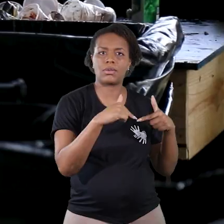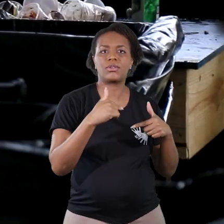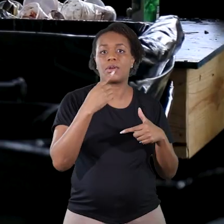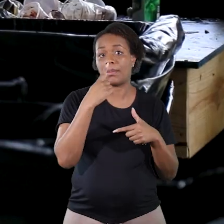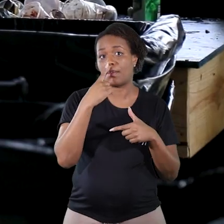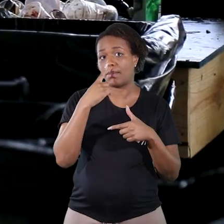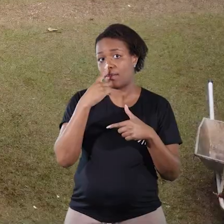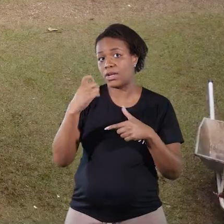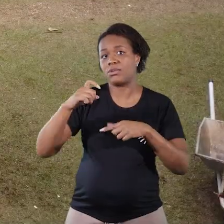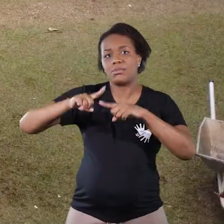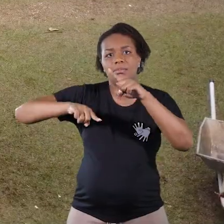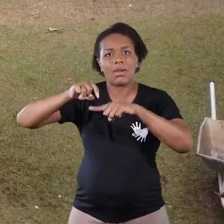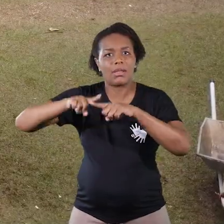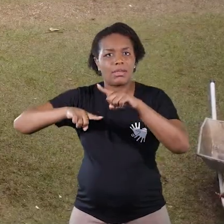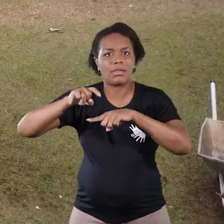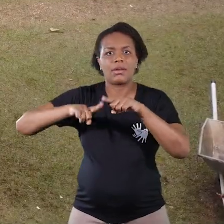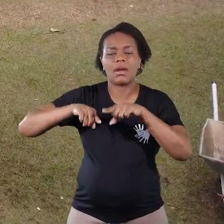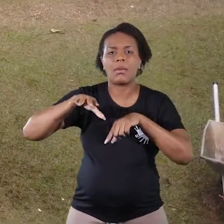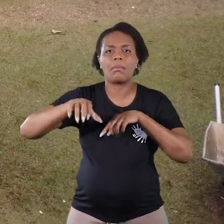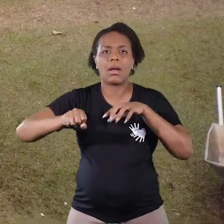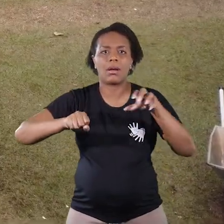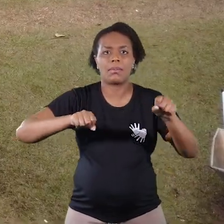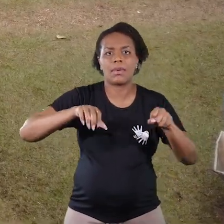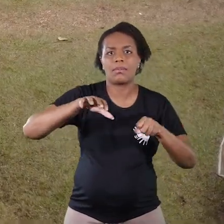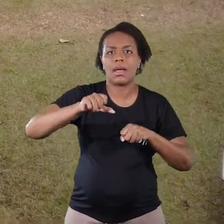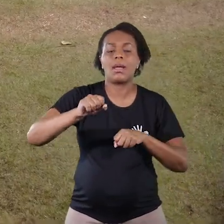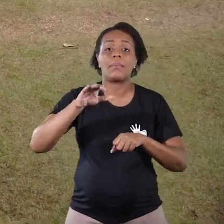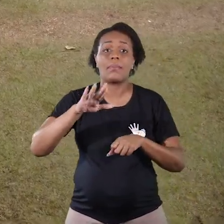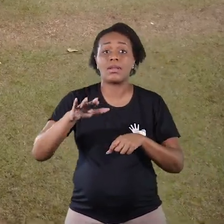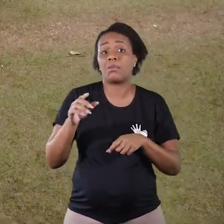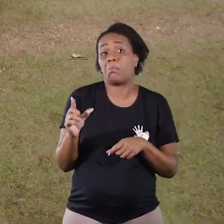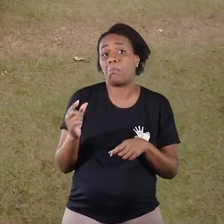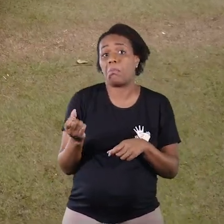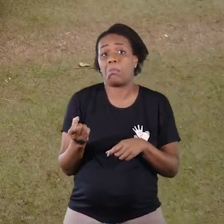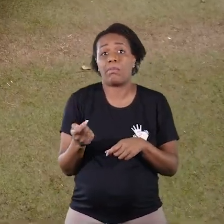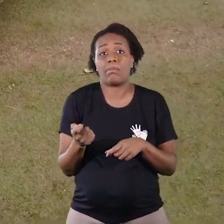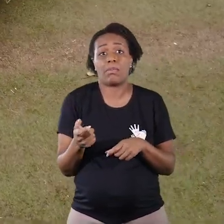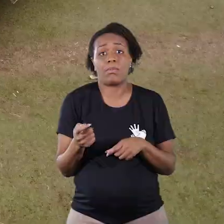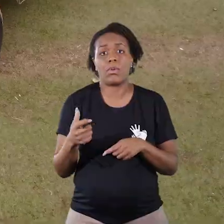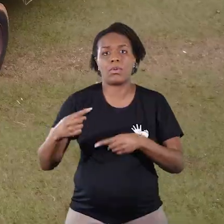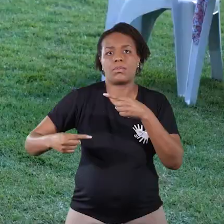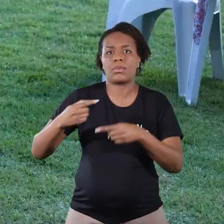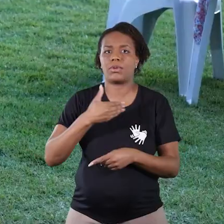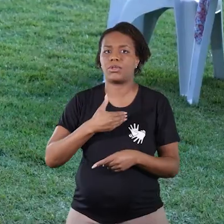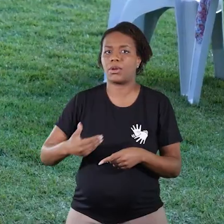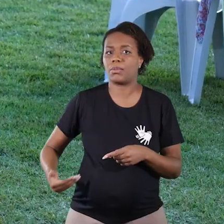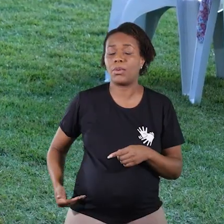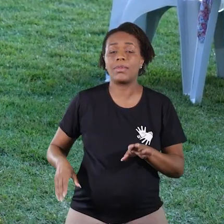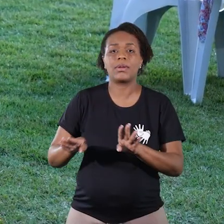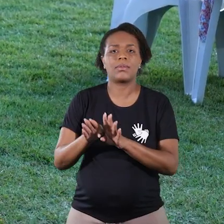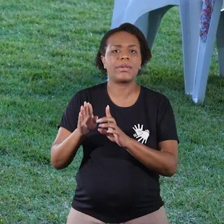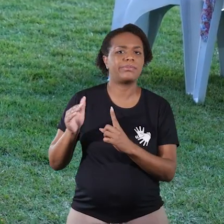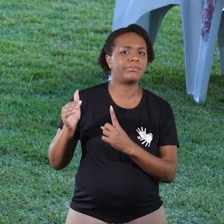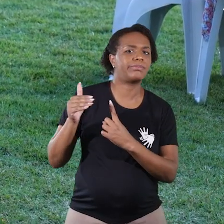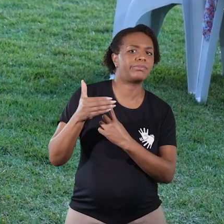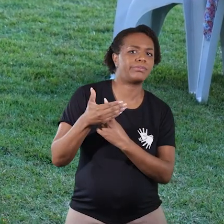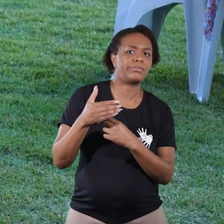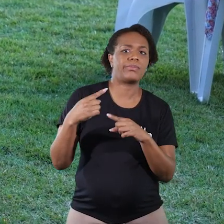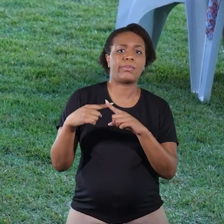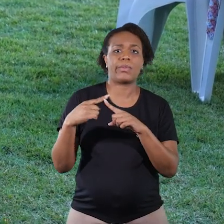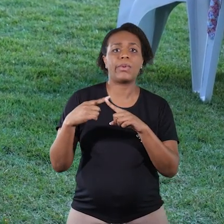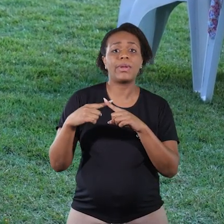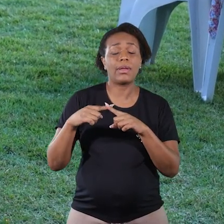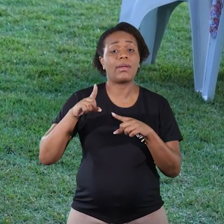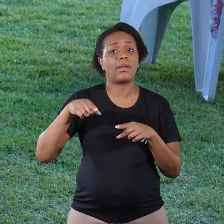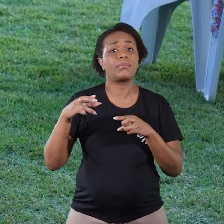são os catadores e catadoras de materiais recicláveis, que tem pouquíssimas políticas públicas de incentivo, são invisibilizadas e